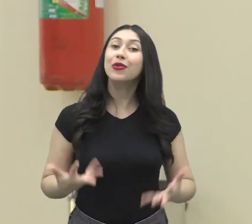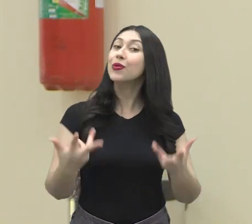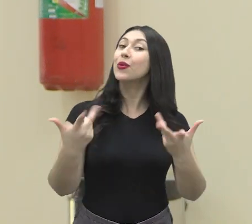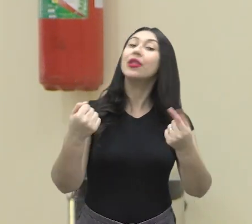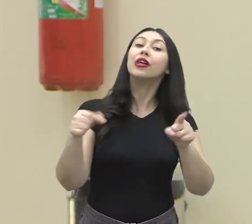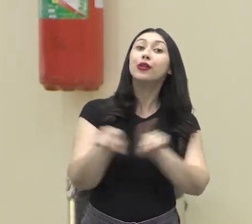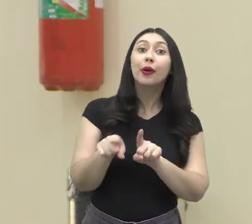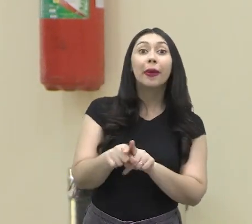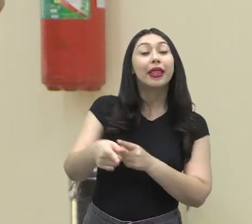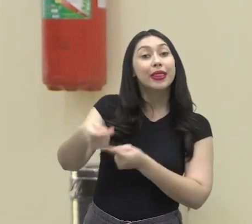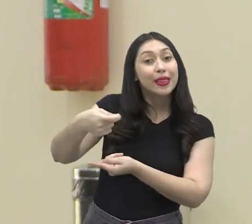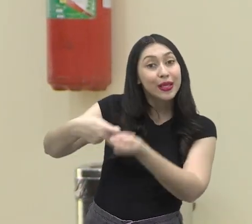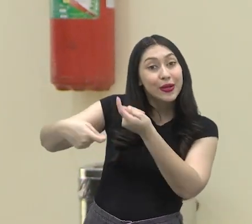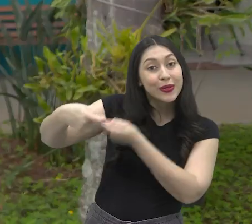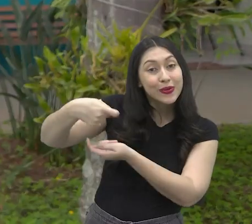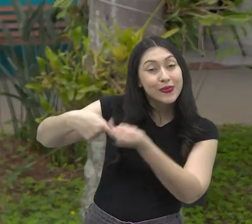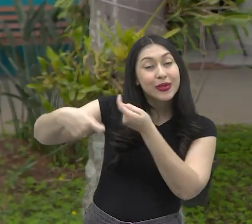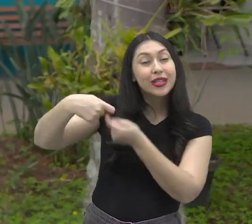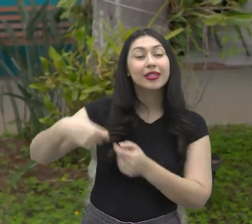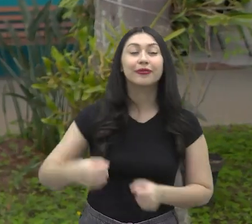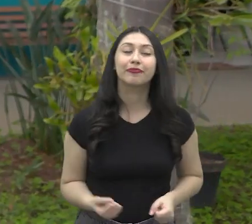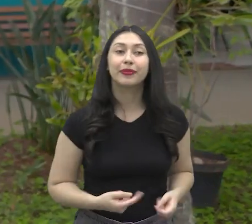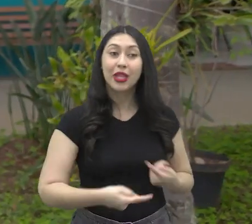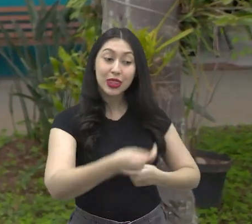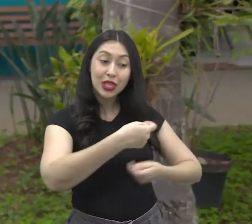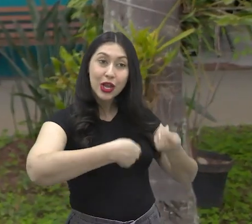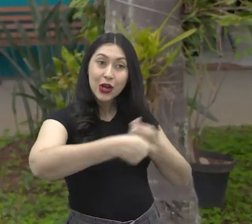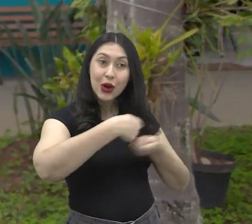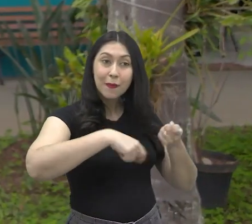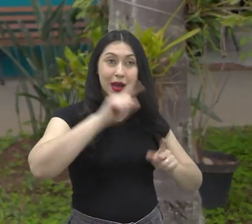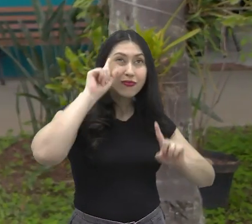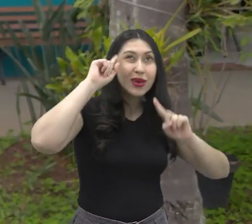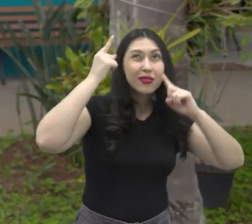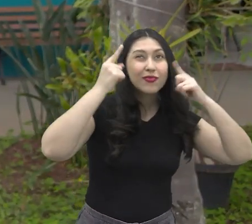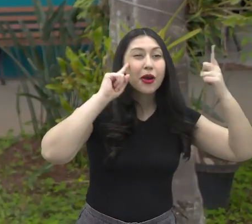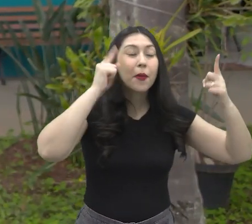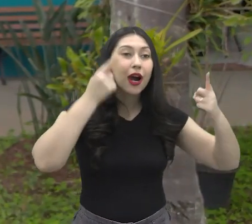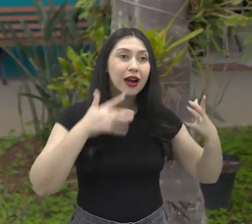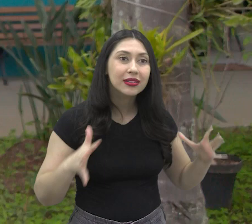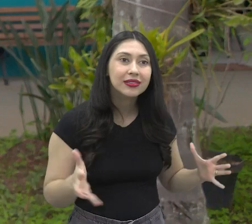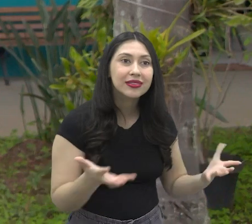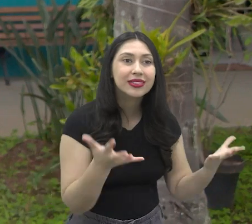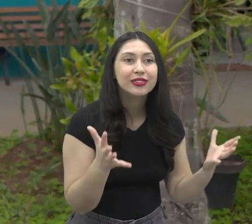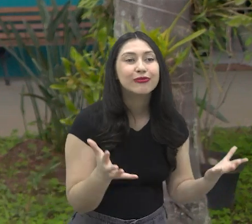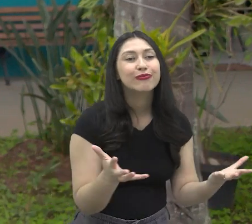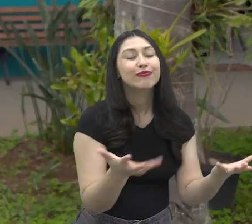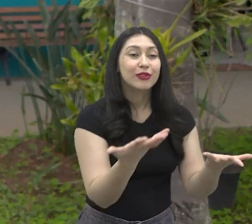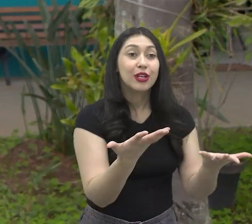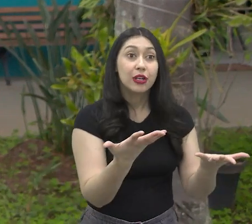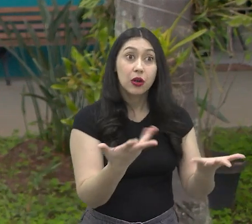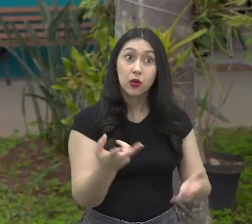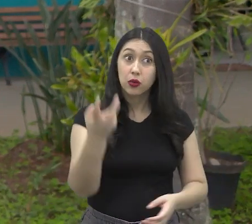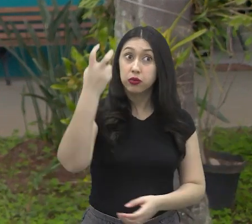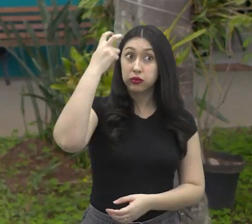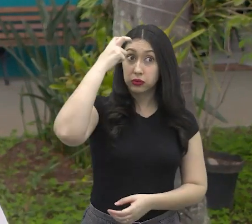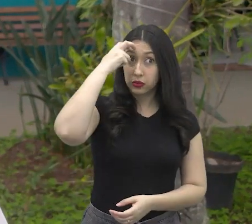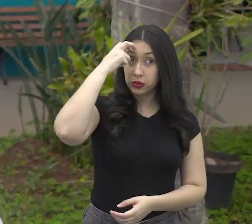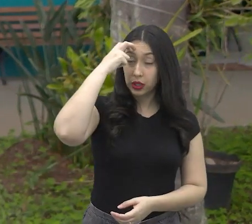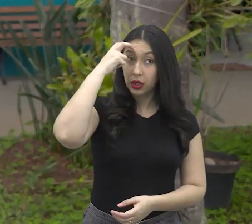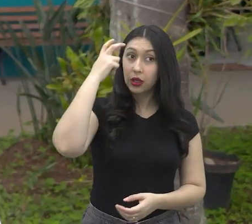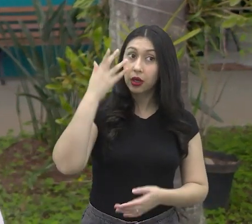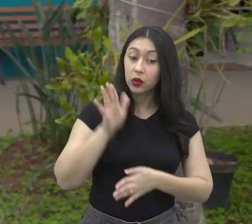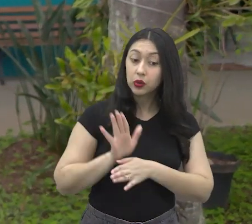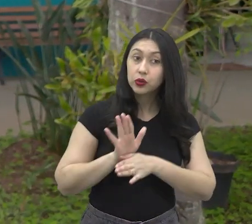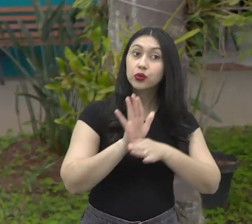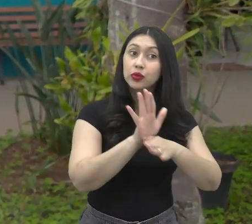vida e até na economia. Esse é um eixo da gestão que a gente fala economia criativa, que é incentivar mesmo essa cultura,